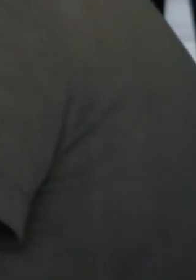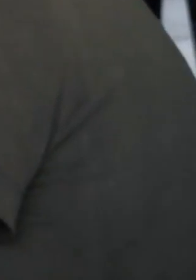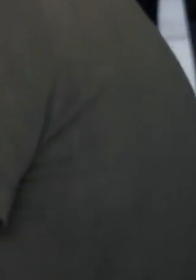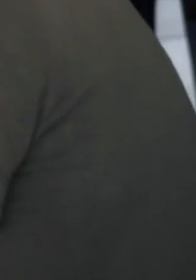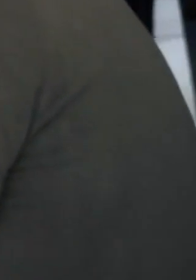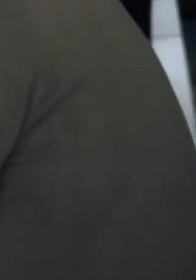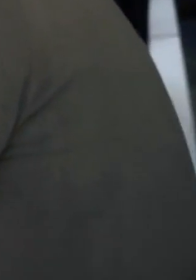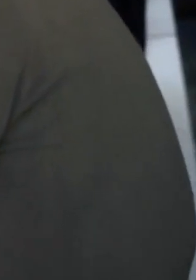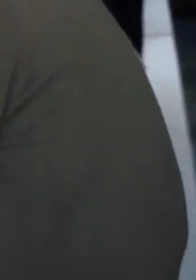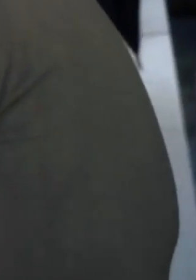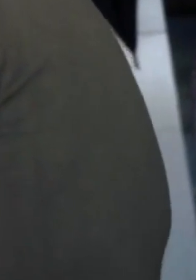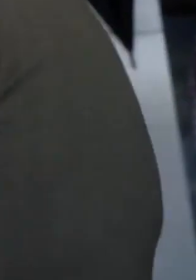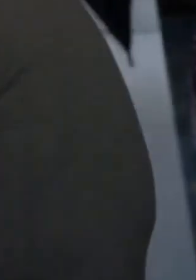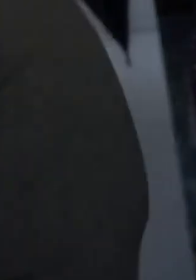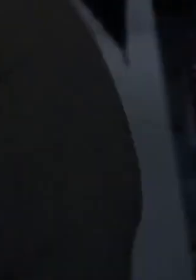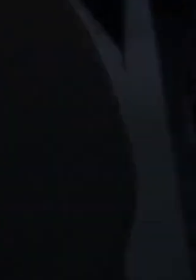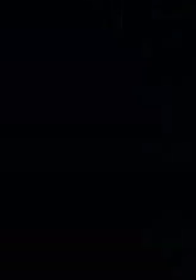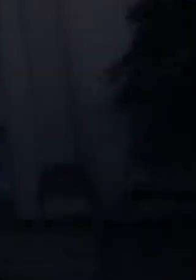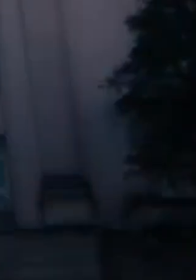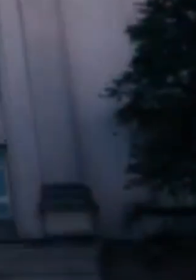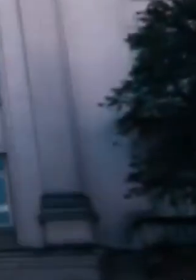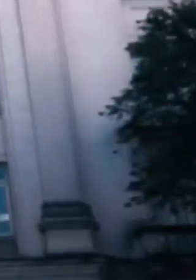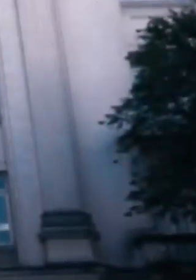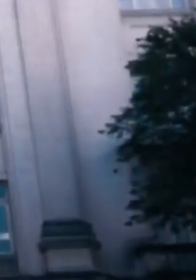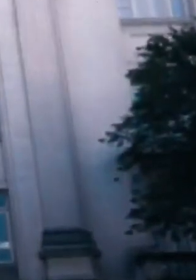Construir um futuro melhor para todos nós.